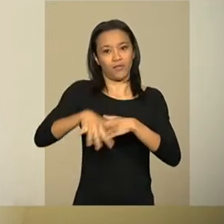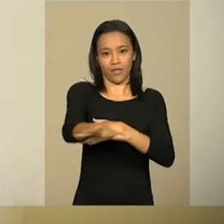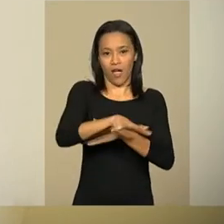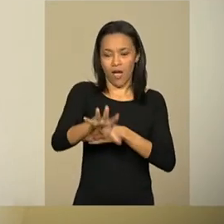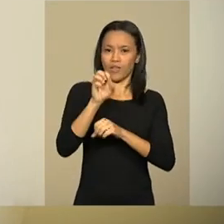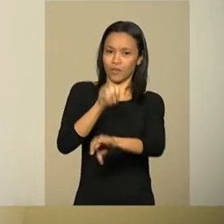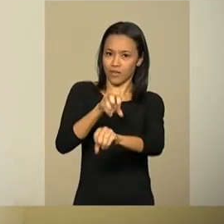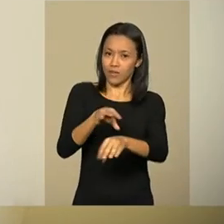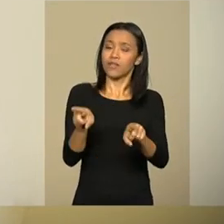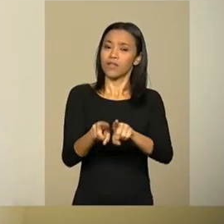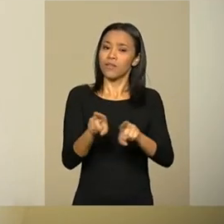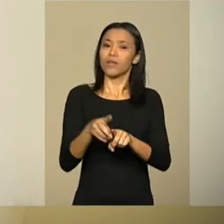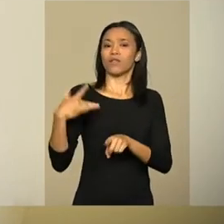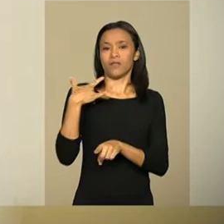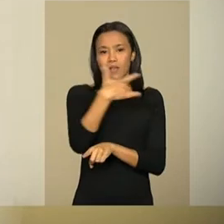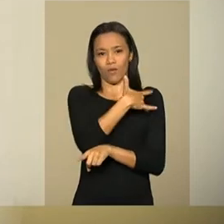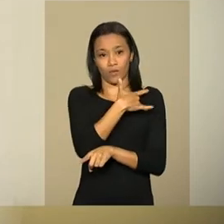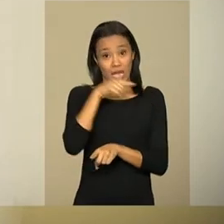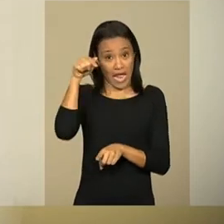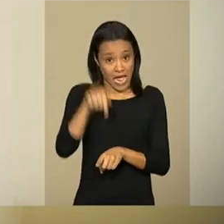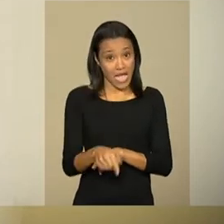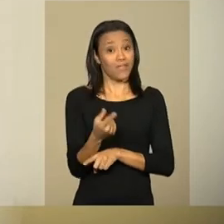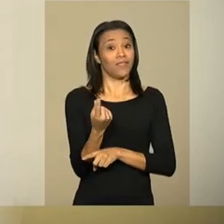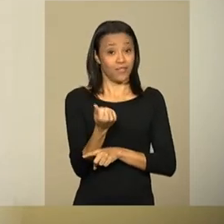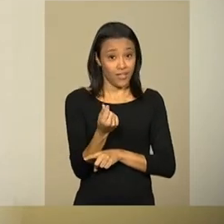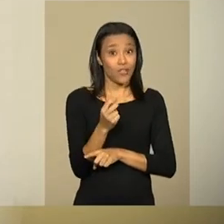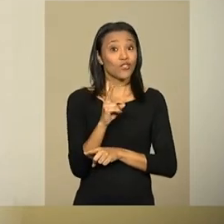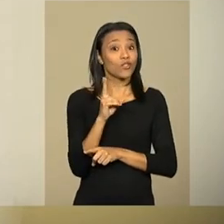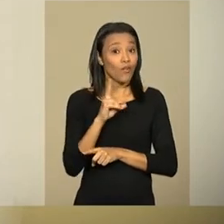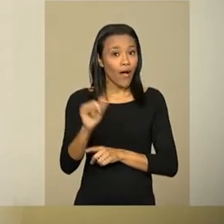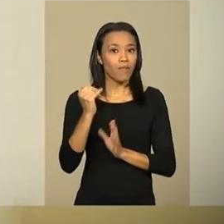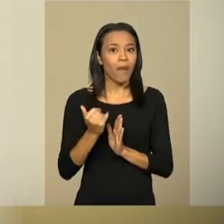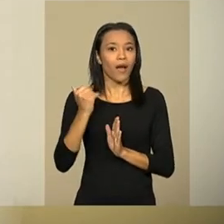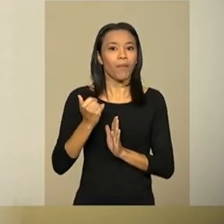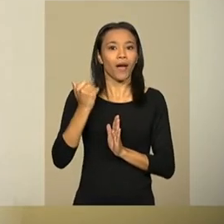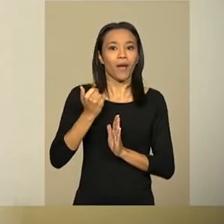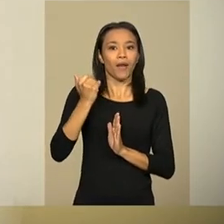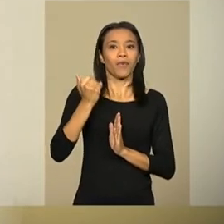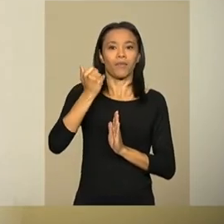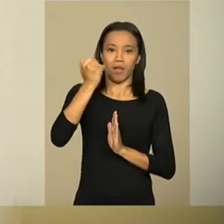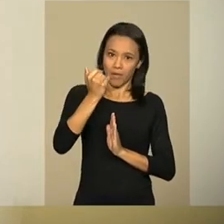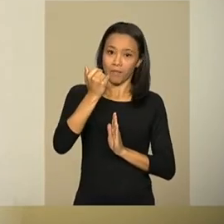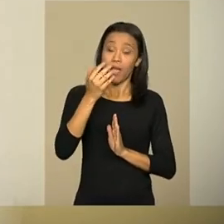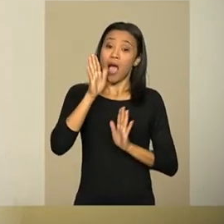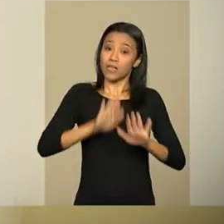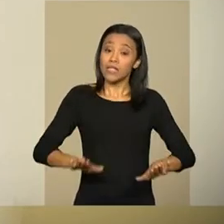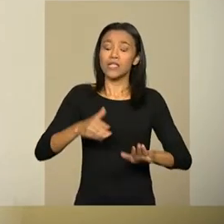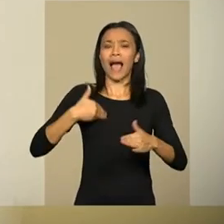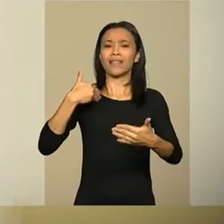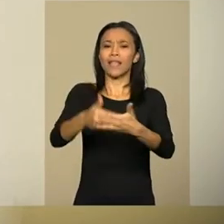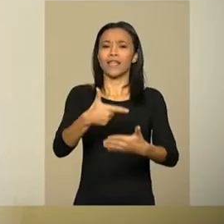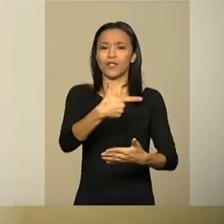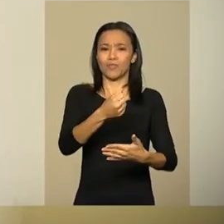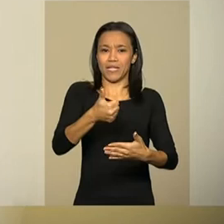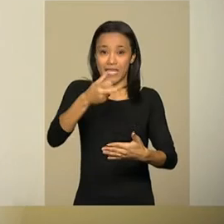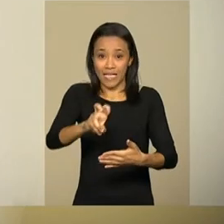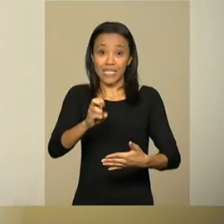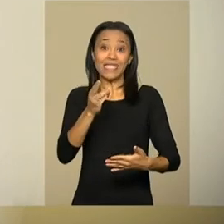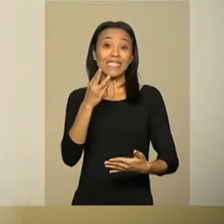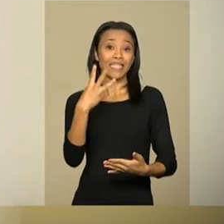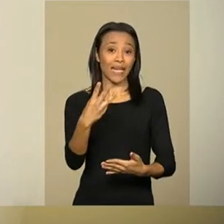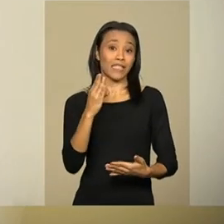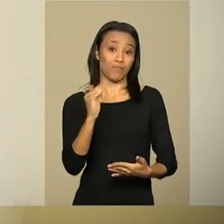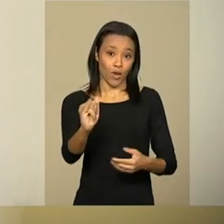e a área da saúde e esse valor só vai crescendo Luciano assim em 2015 serão 3 bilhões